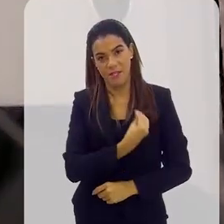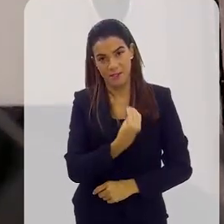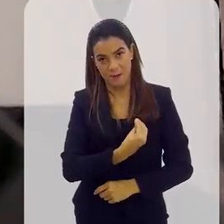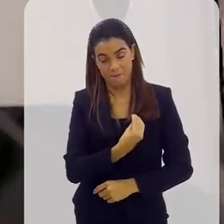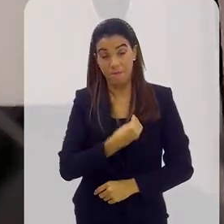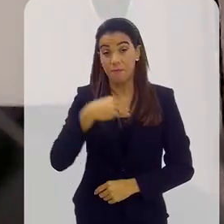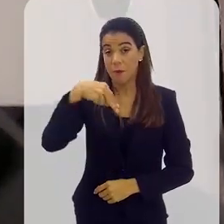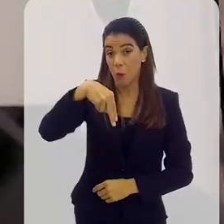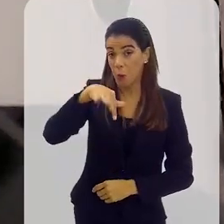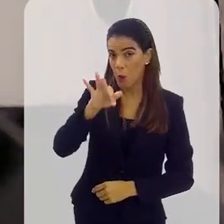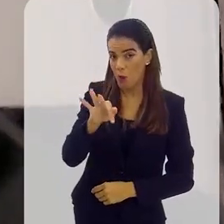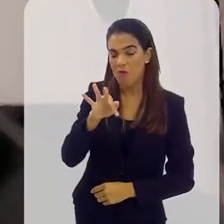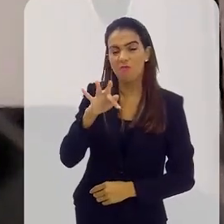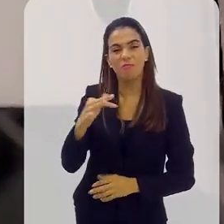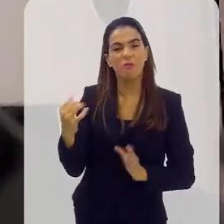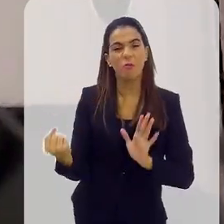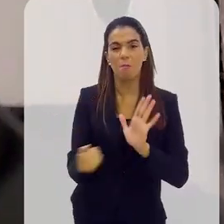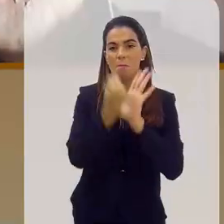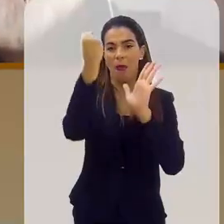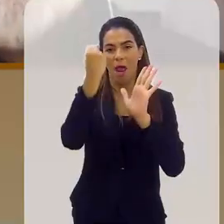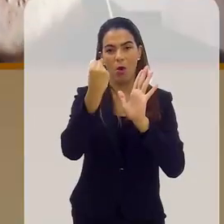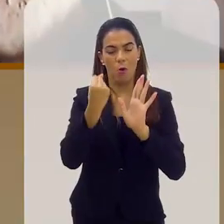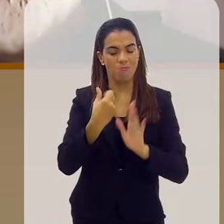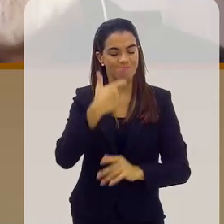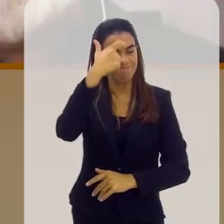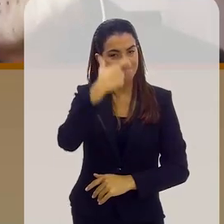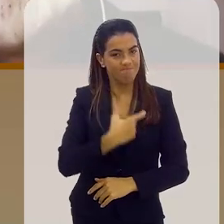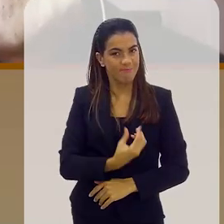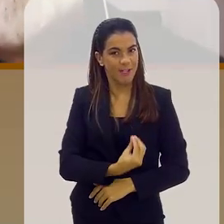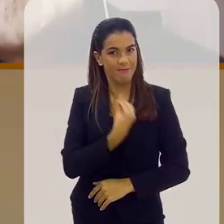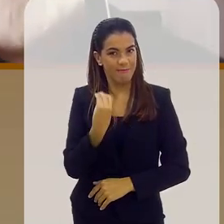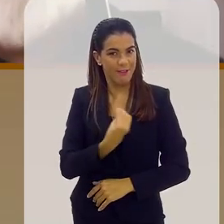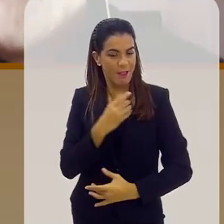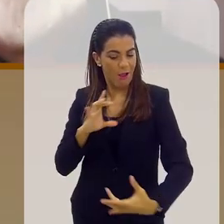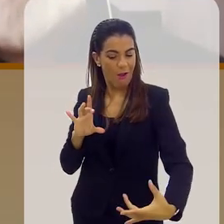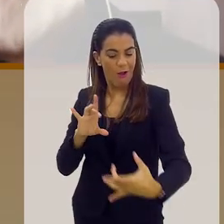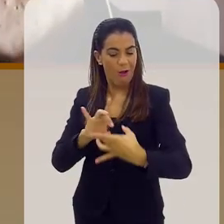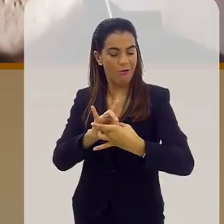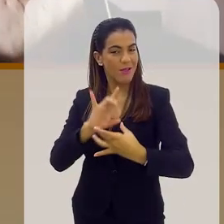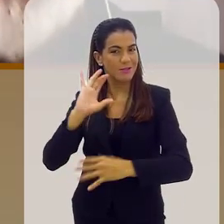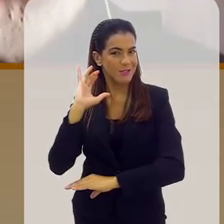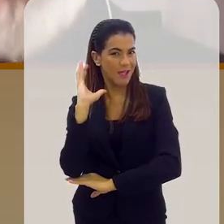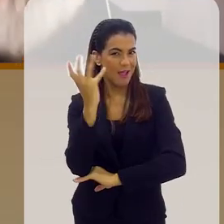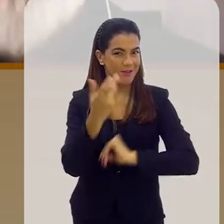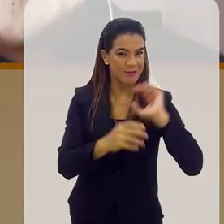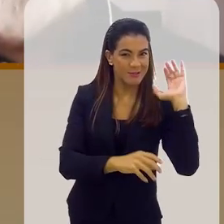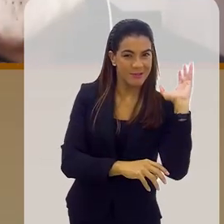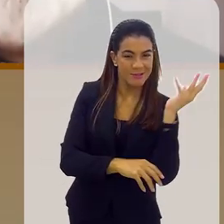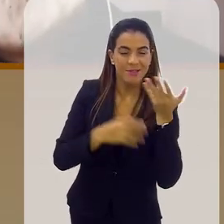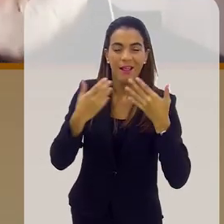vida. Então, Friburgo me marcou muito com essa conexão com o que podemos chamar de